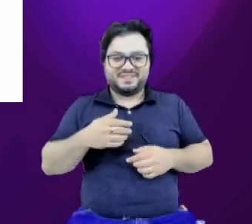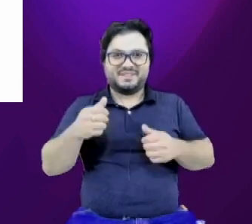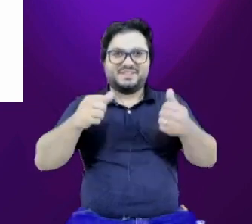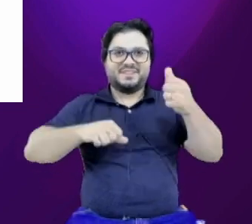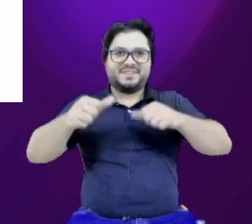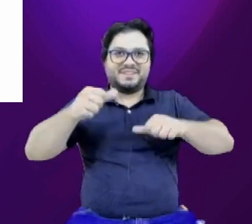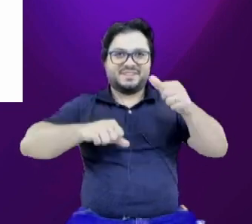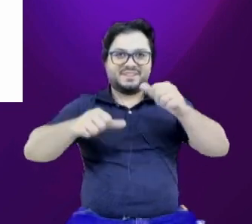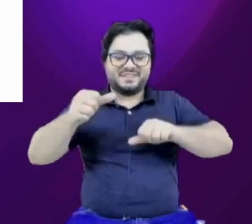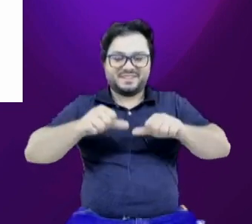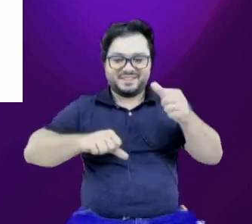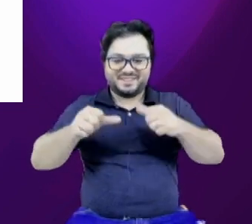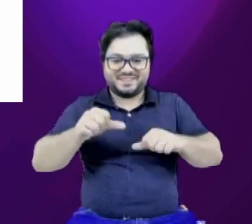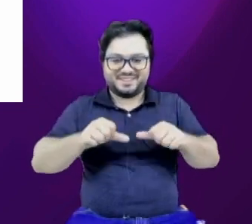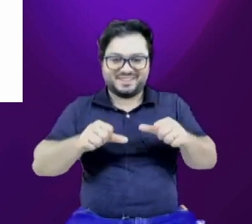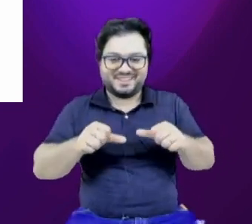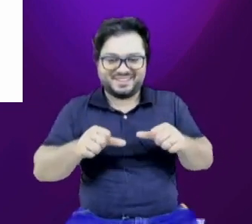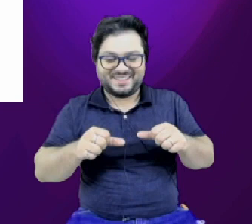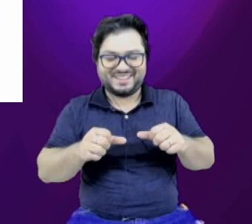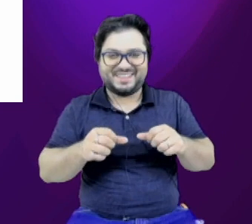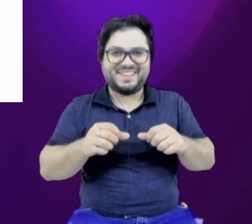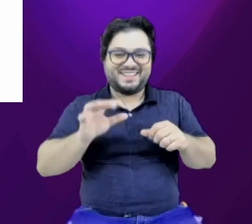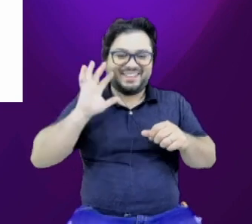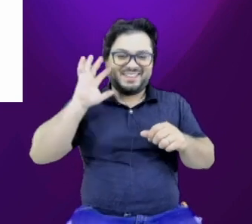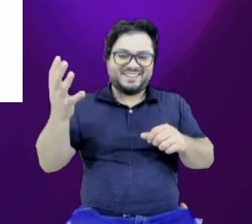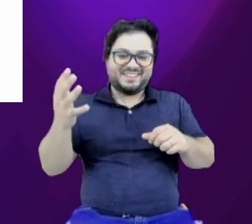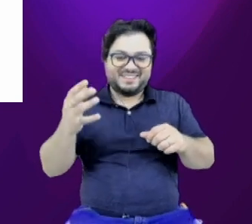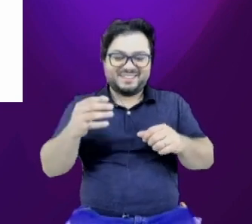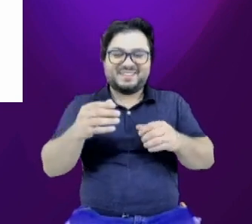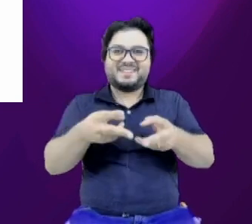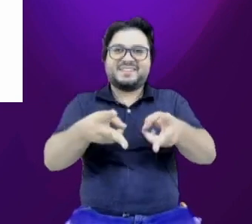tem uma solução completa, desde o diagnóstico